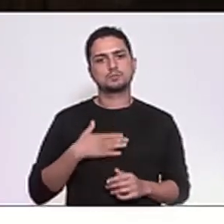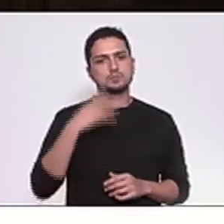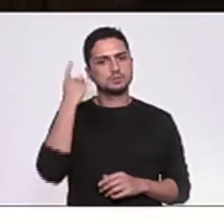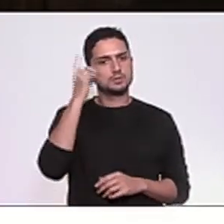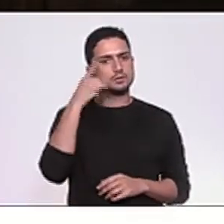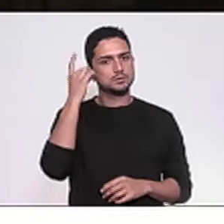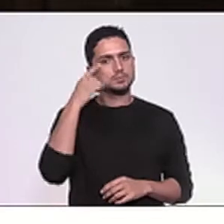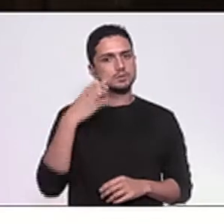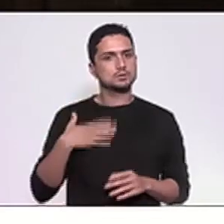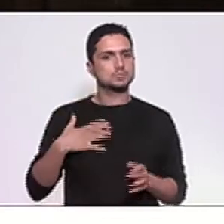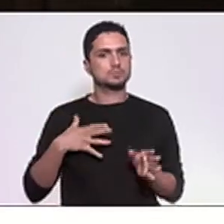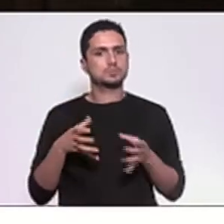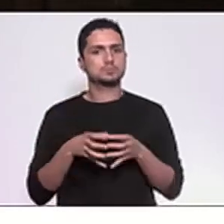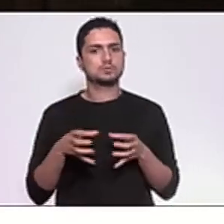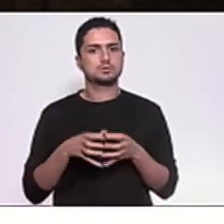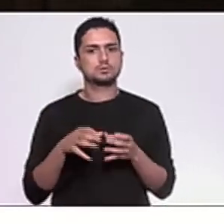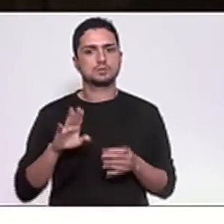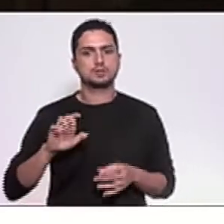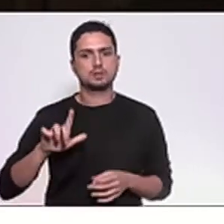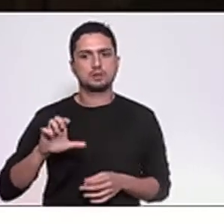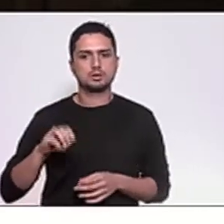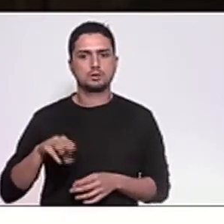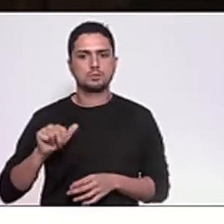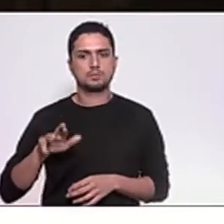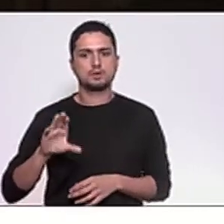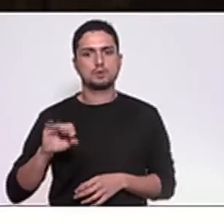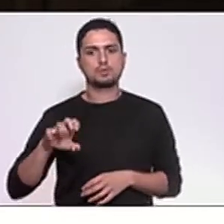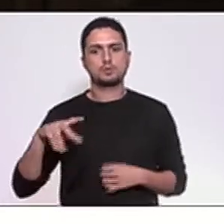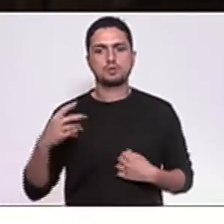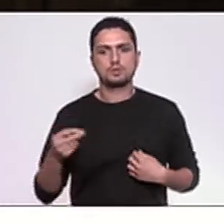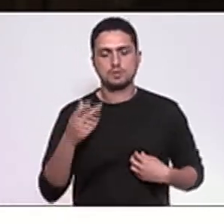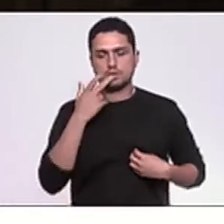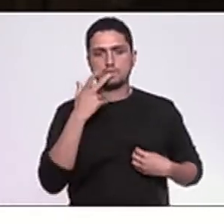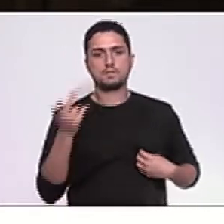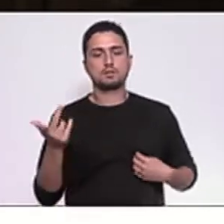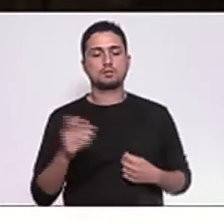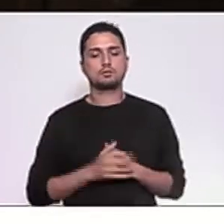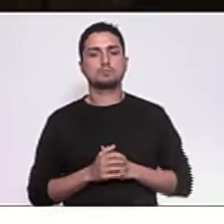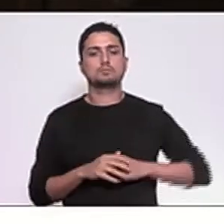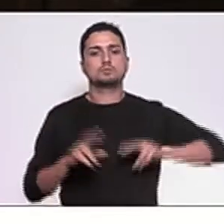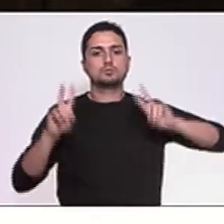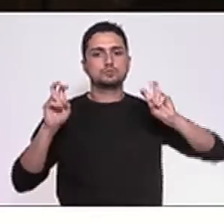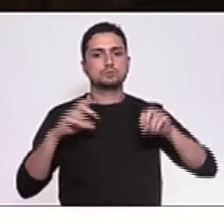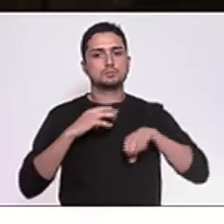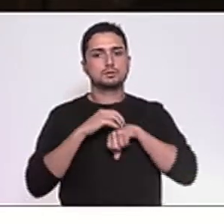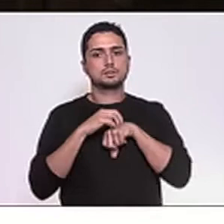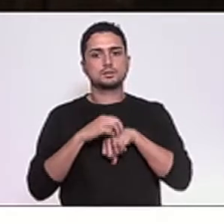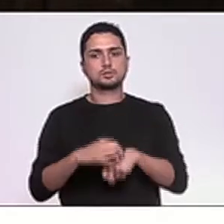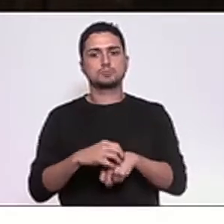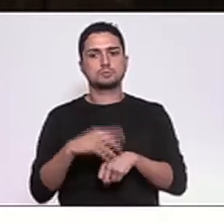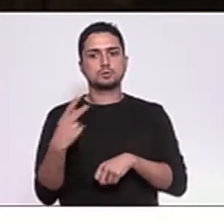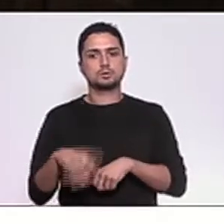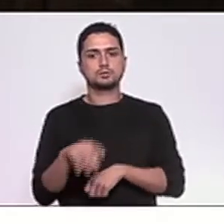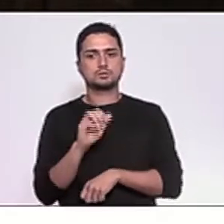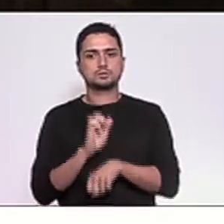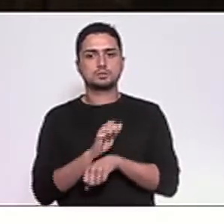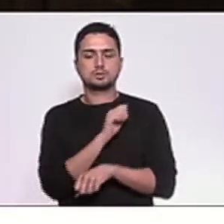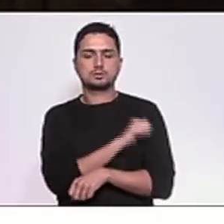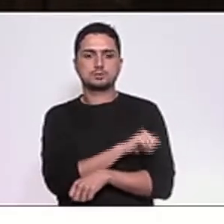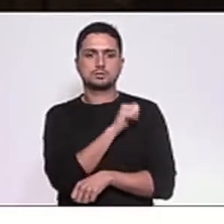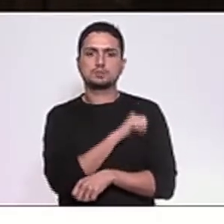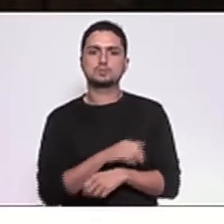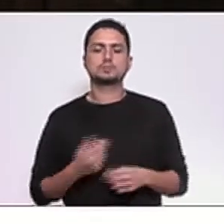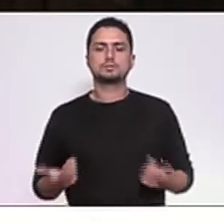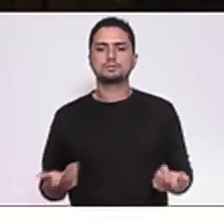do meu partido, Eliomar Coelho, que trouxe à luz os transportes do Estado do Rio de Janeiro.